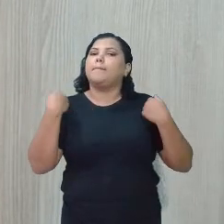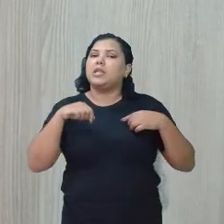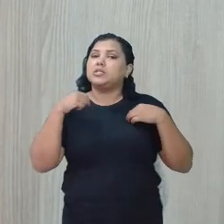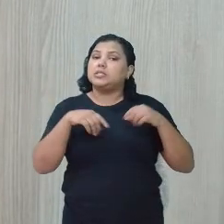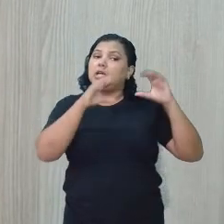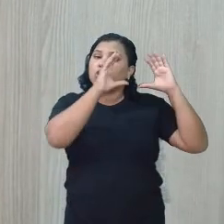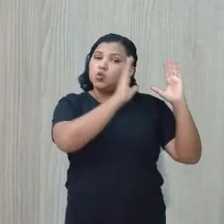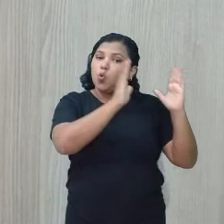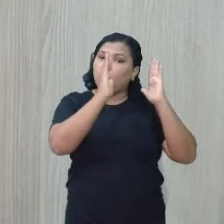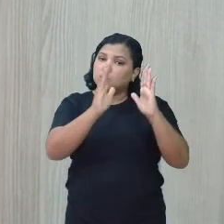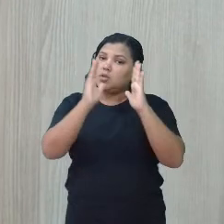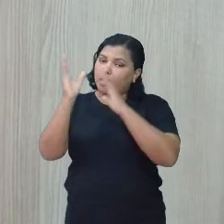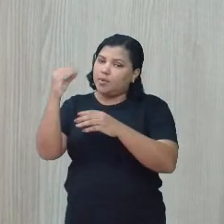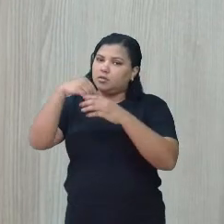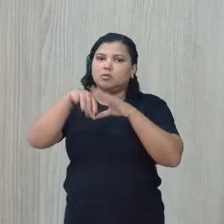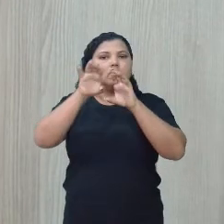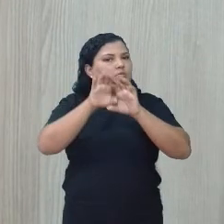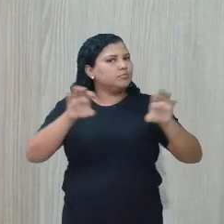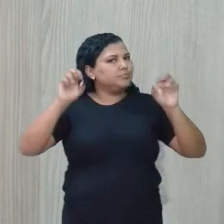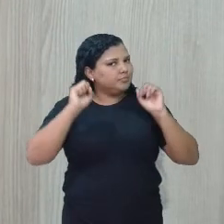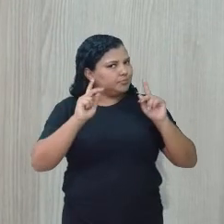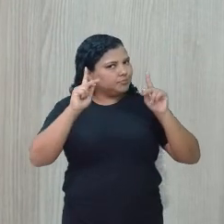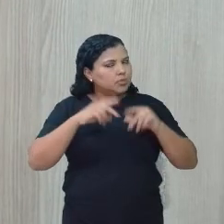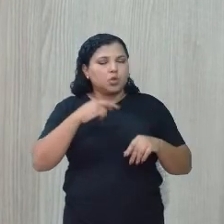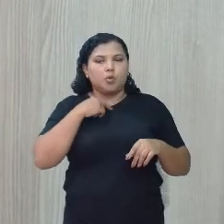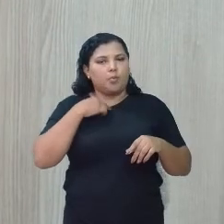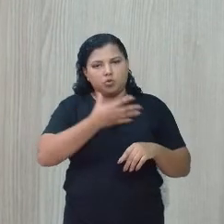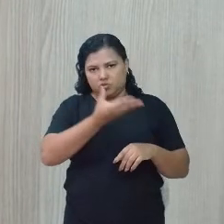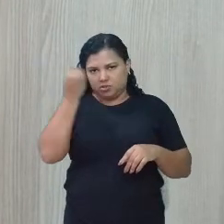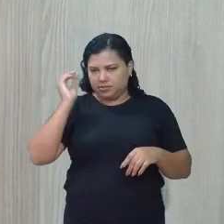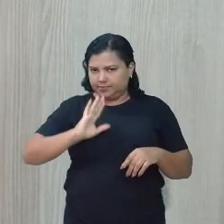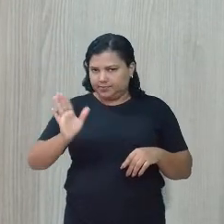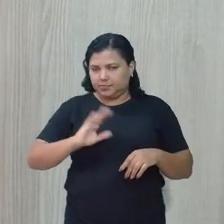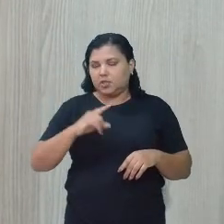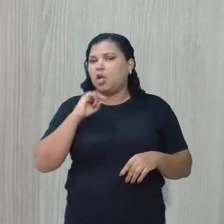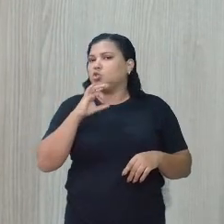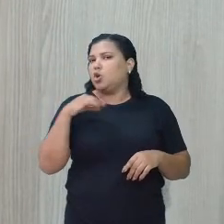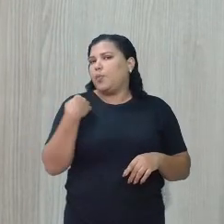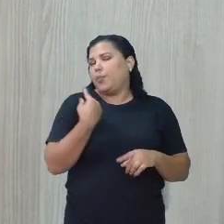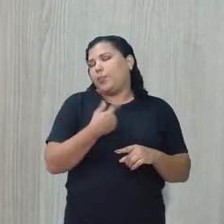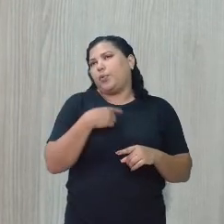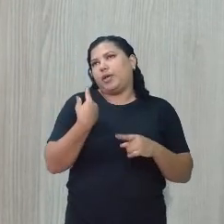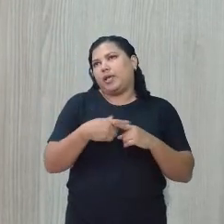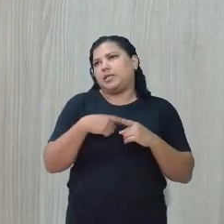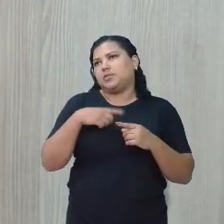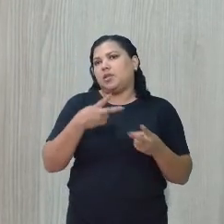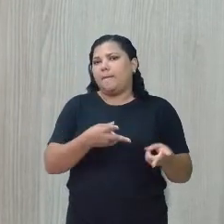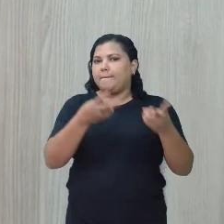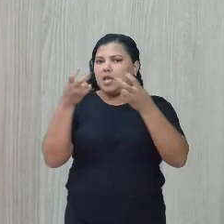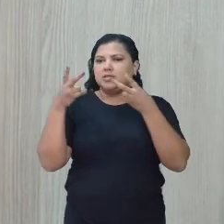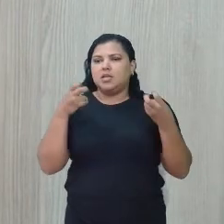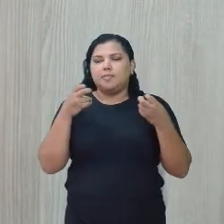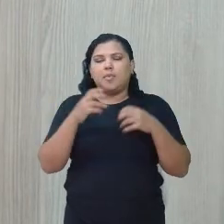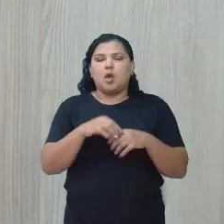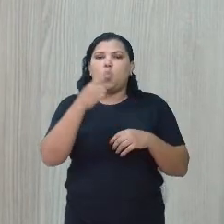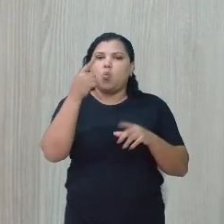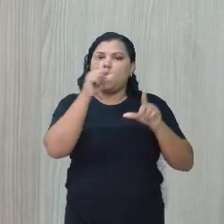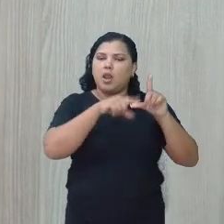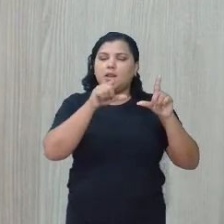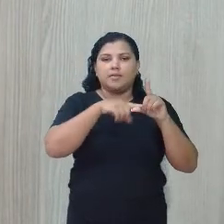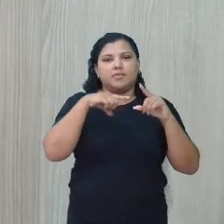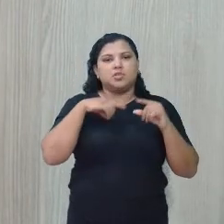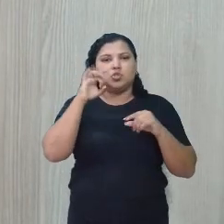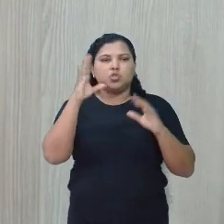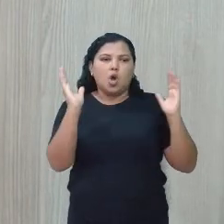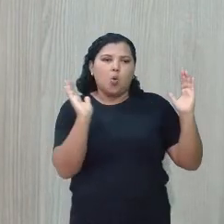feita com toda a equação, tá certo, gente? Não pode esquecer. Não é só porque a gente quer que apareça menos 2 vezes uma letra que a gente vai